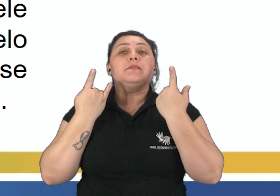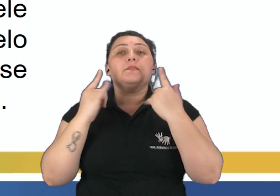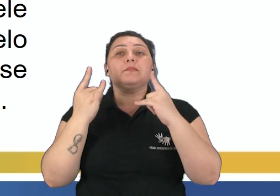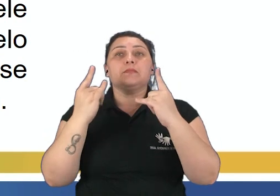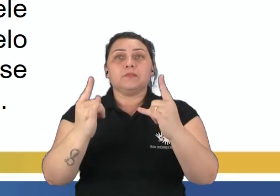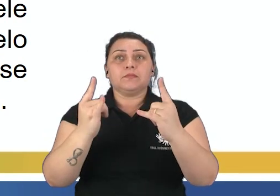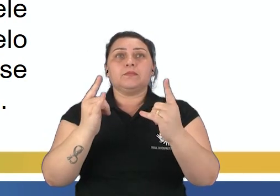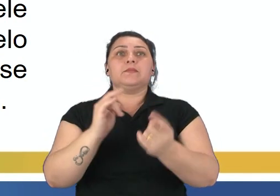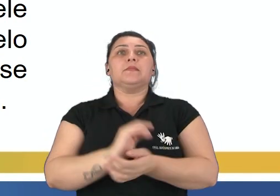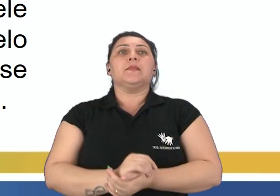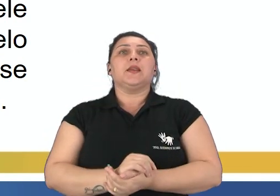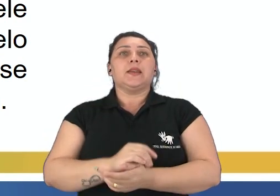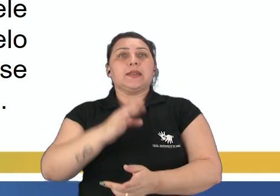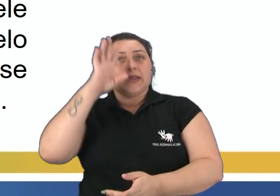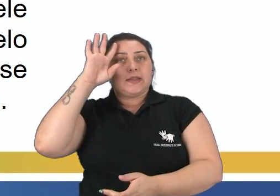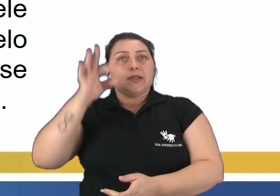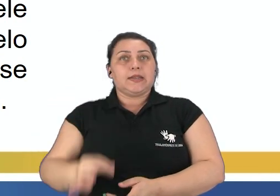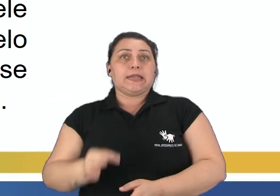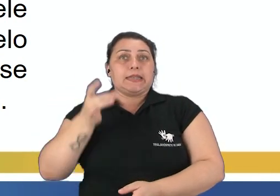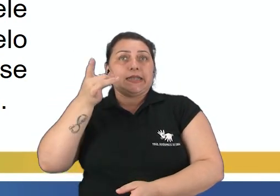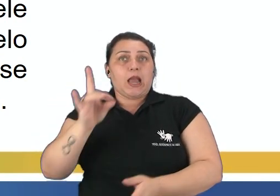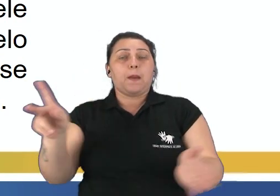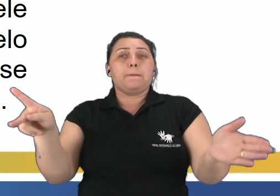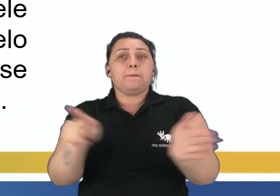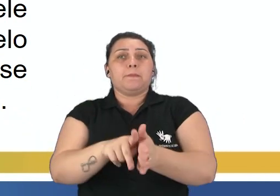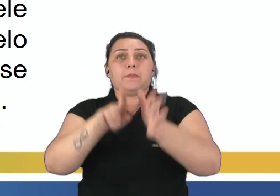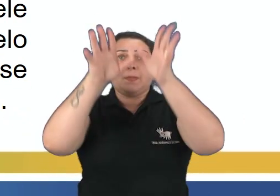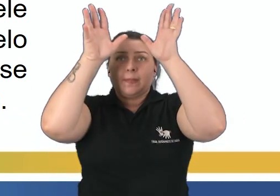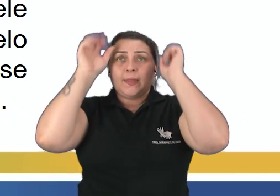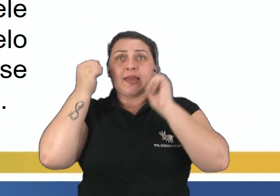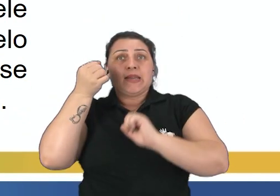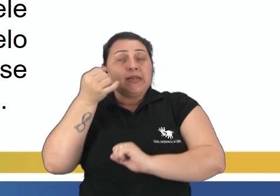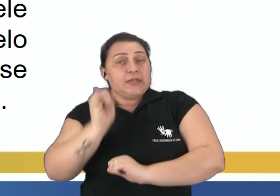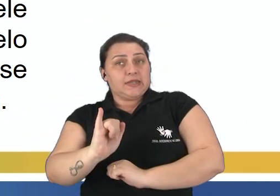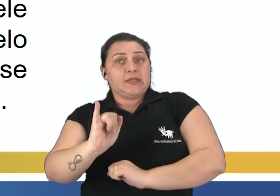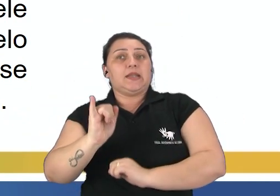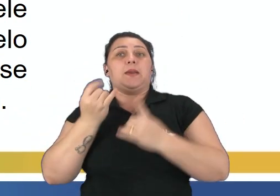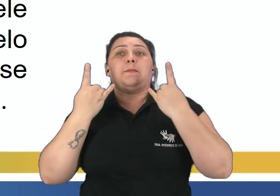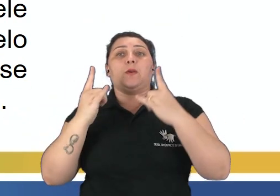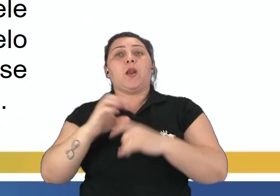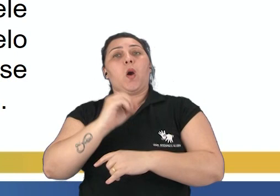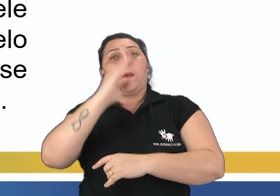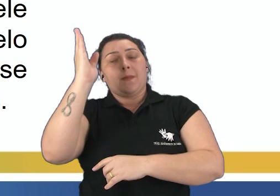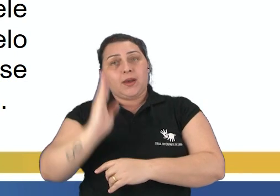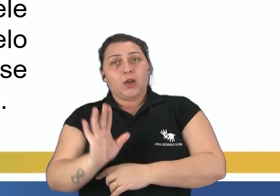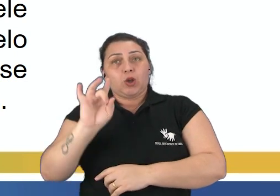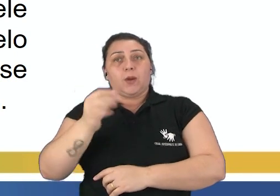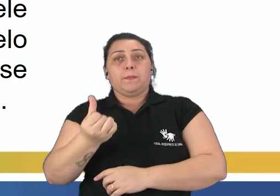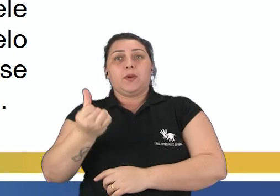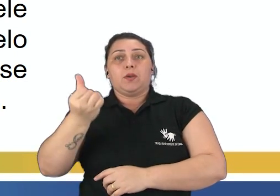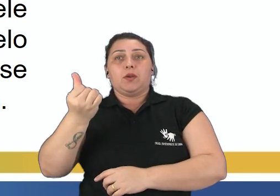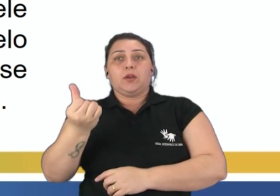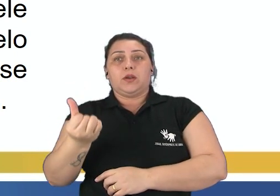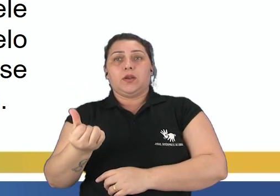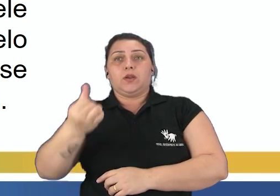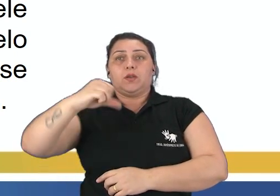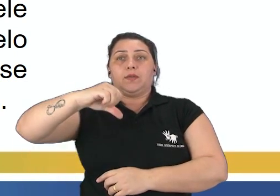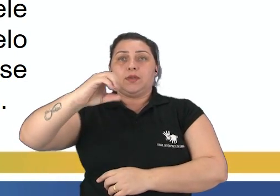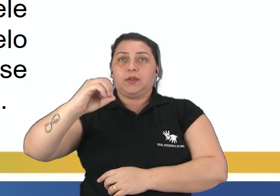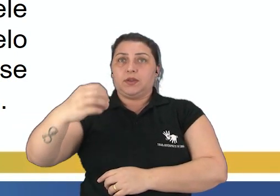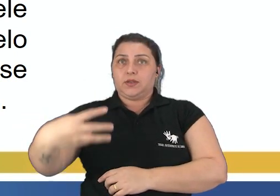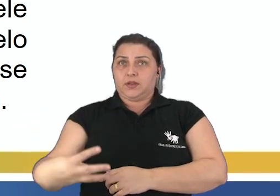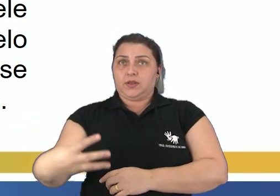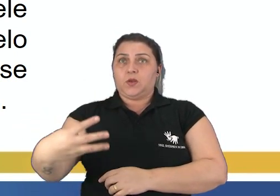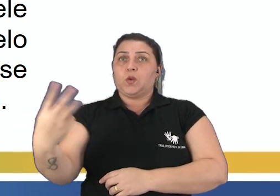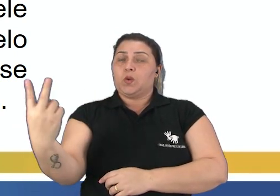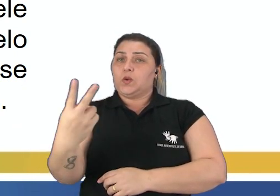brasileiros e bolivianos para decidir a quem realmente pertencia o Acre. Somente em